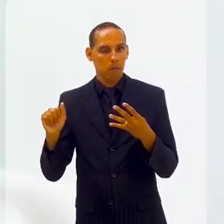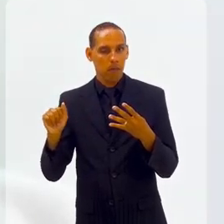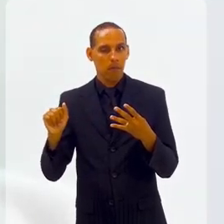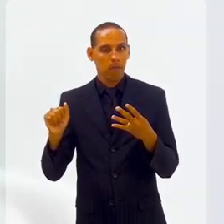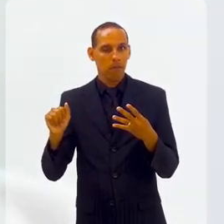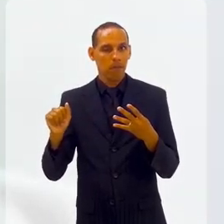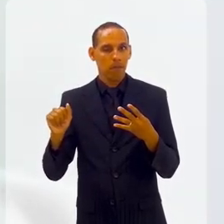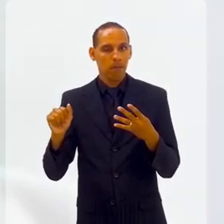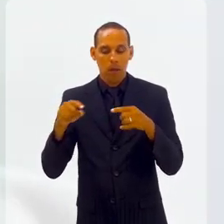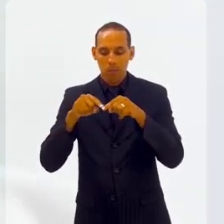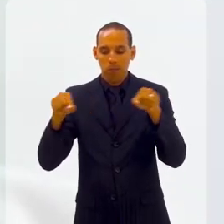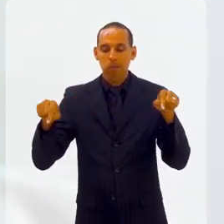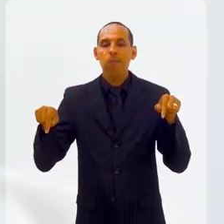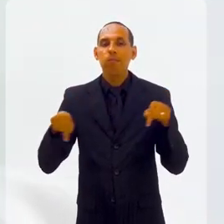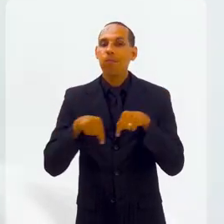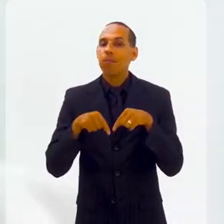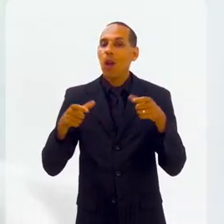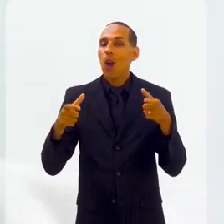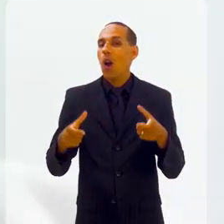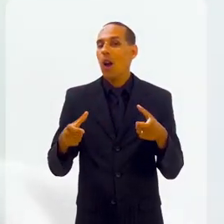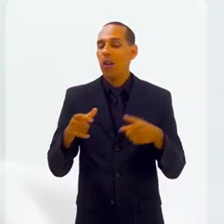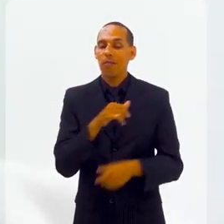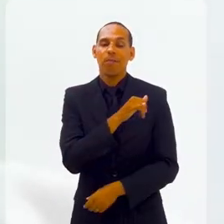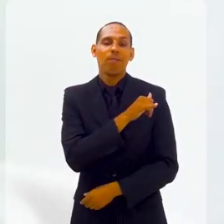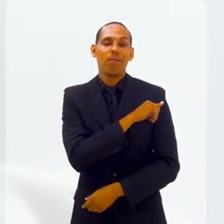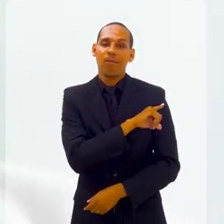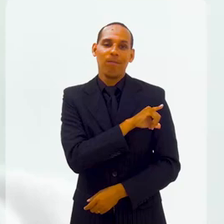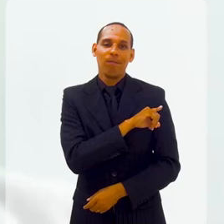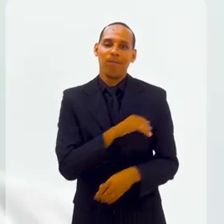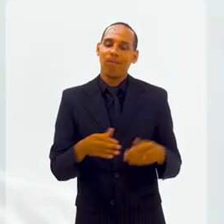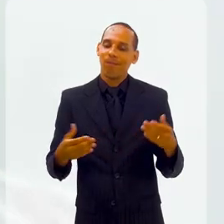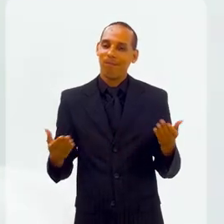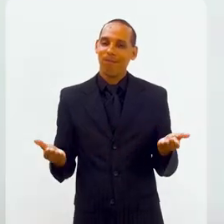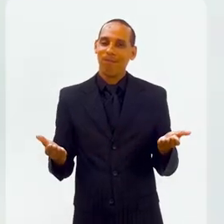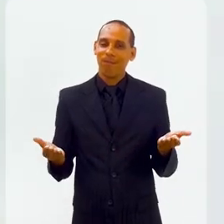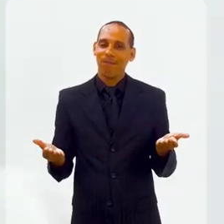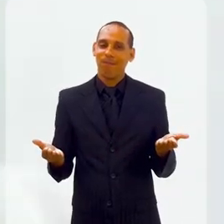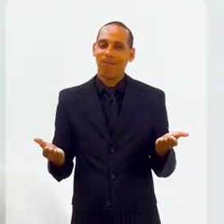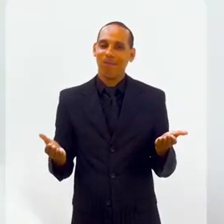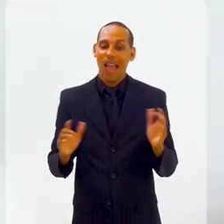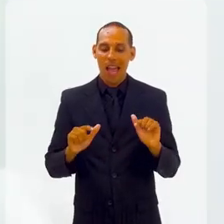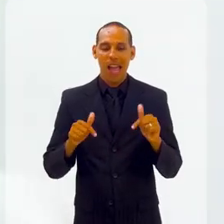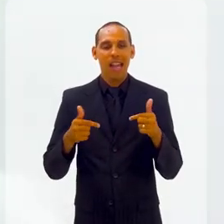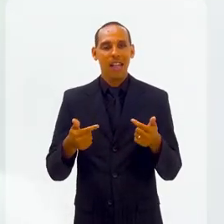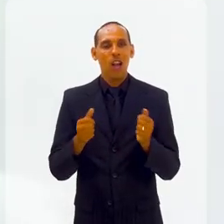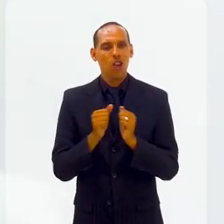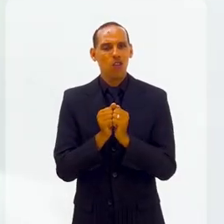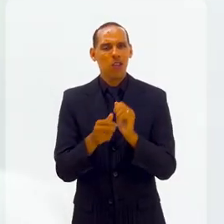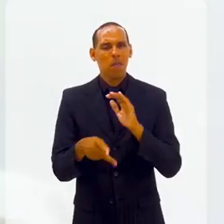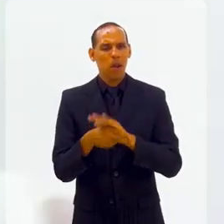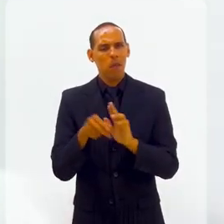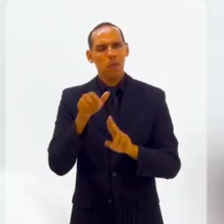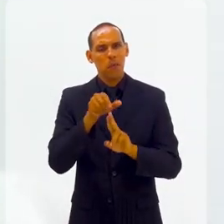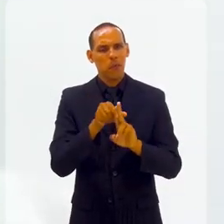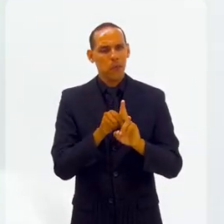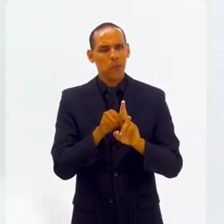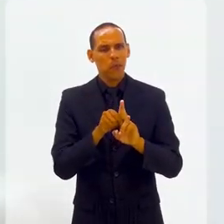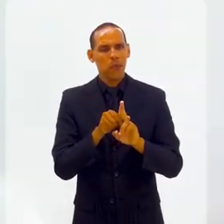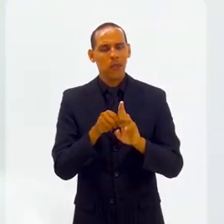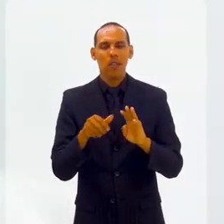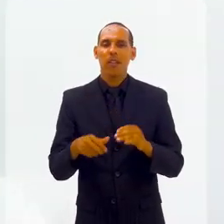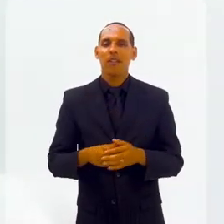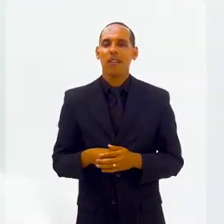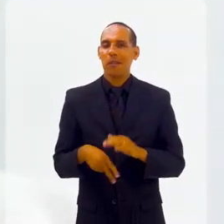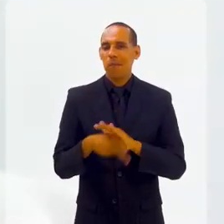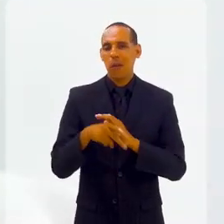km², né e tudo no estado do Rio de Janeiro Então essa é uma ação conjunta das unidades